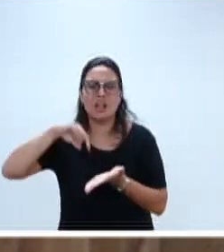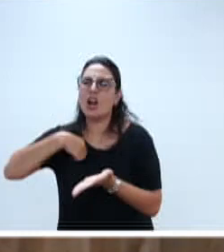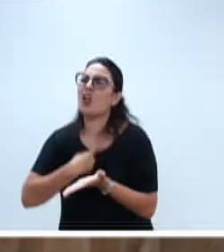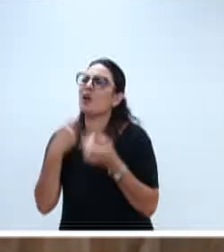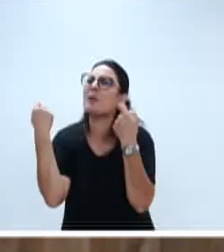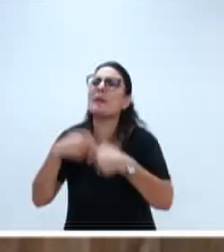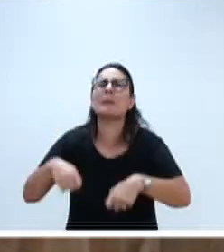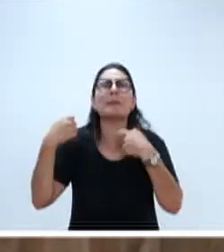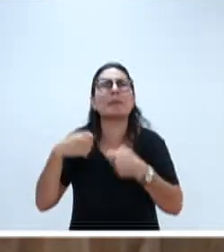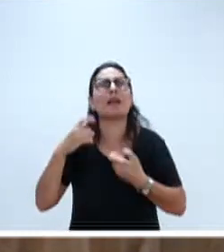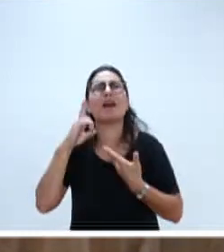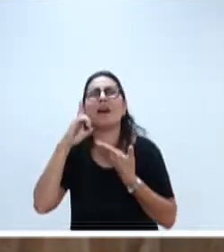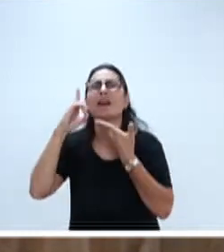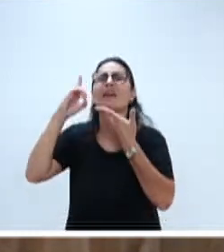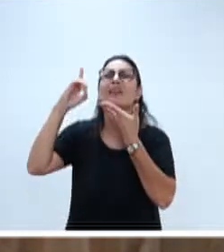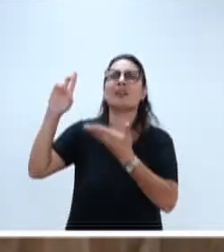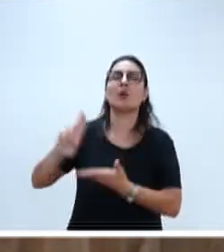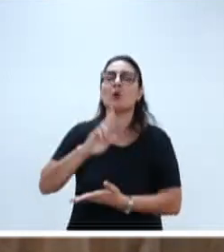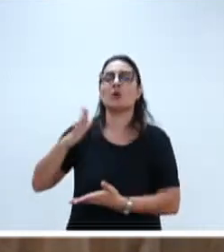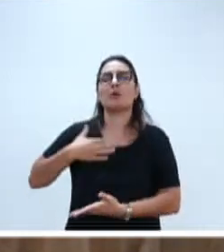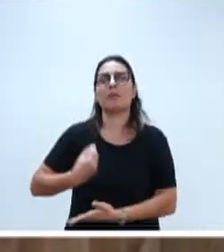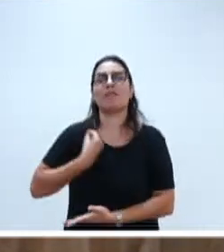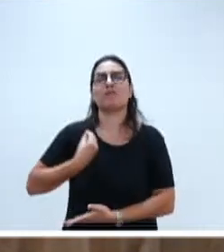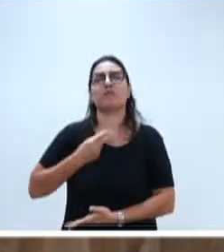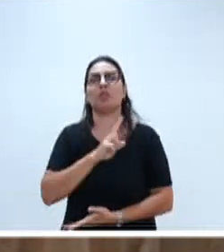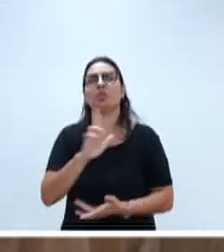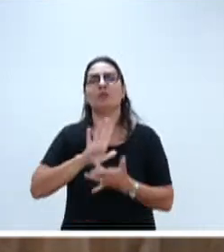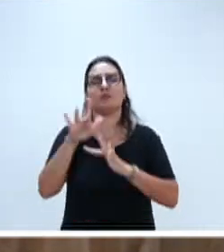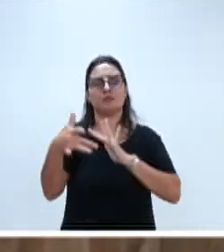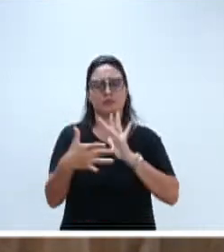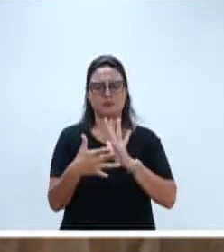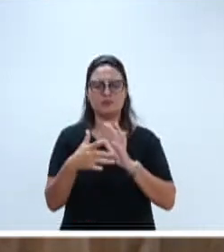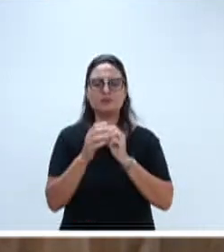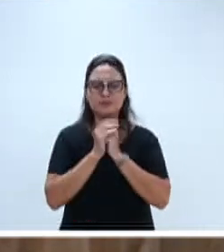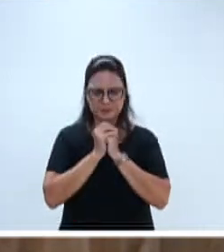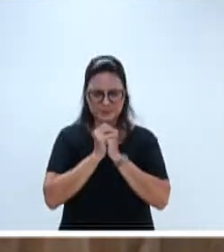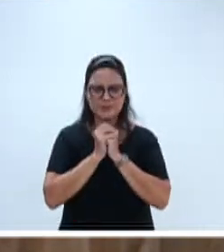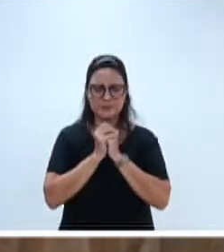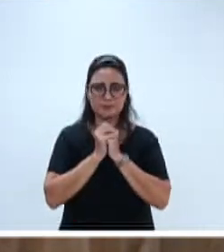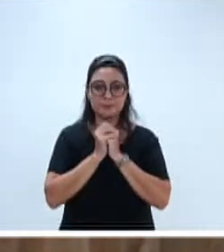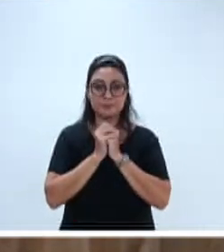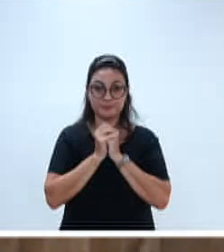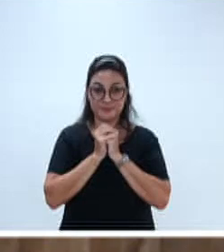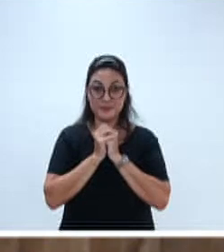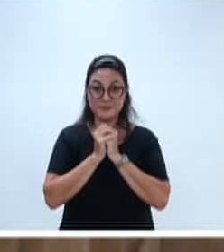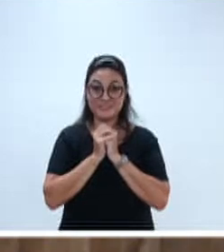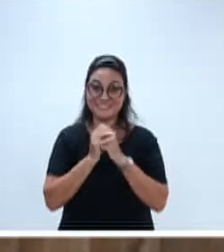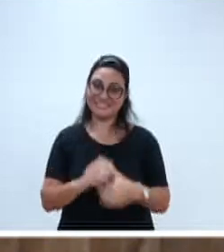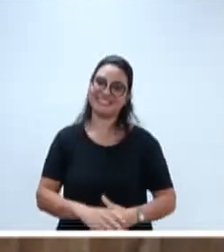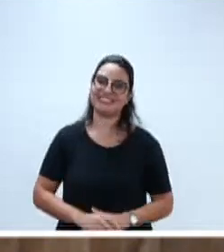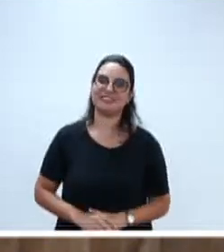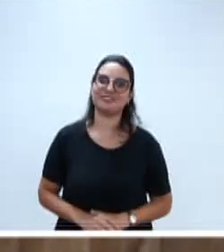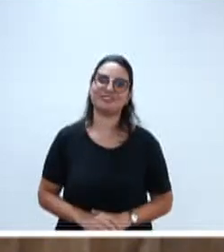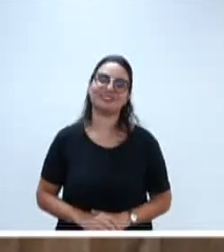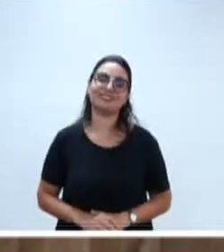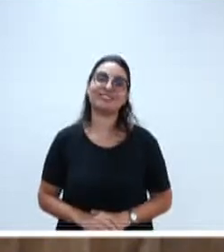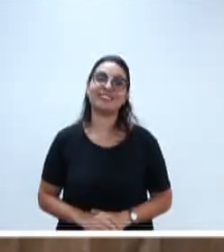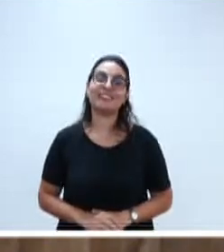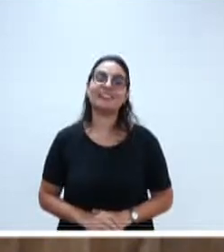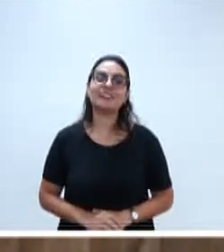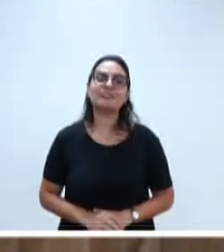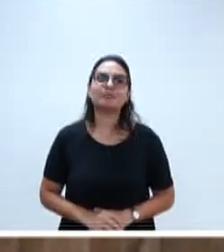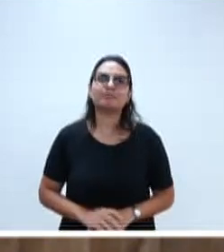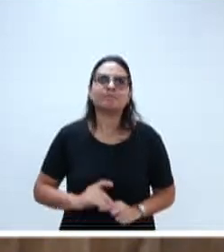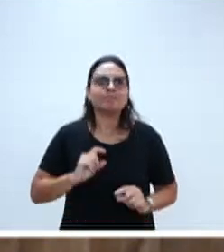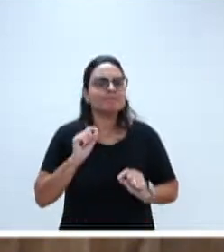usa a minha vida em nome de Jesus. Amém, Senhor. Amém. Queridos, uma das coisas que é